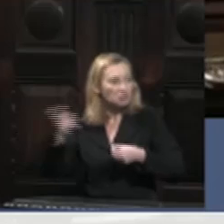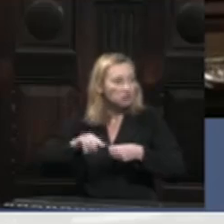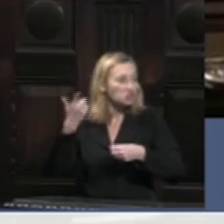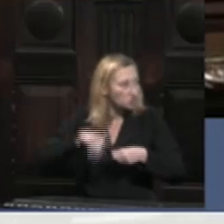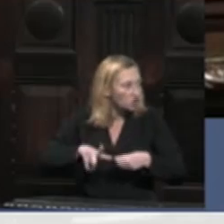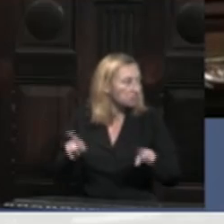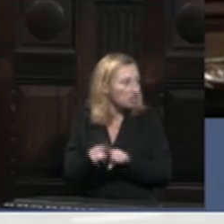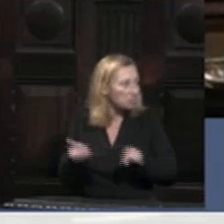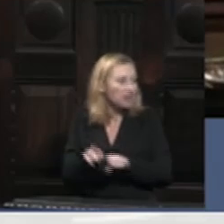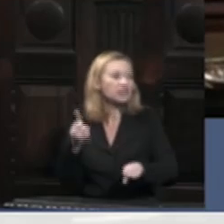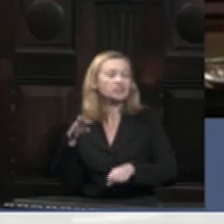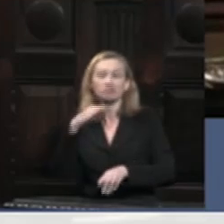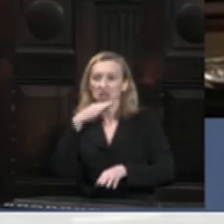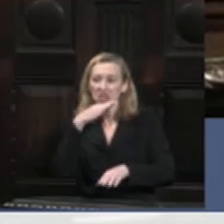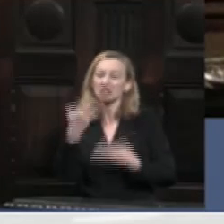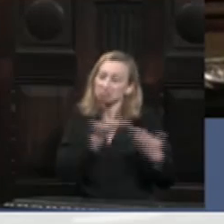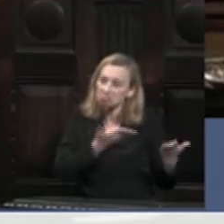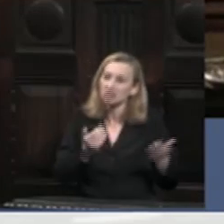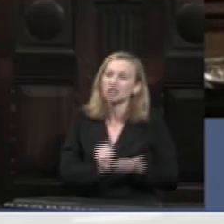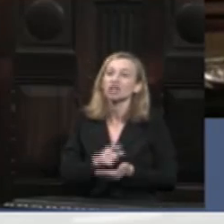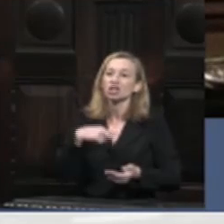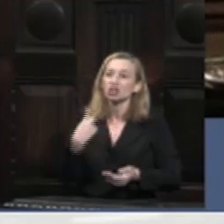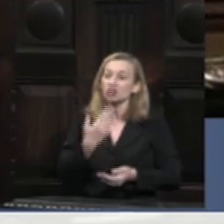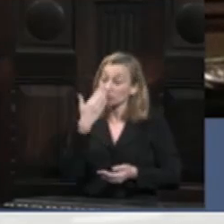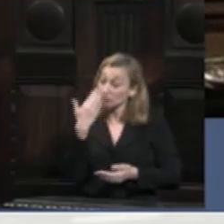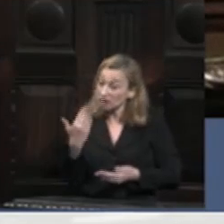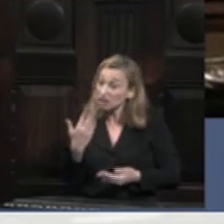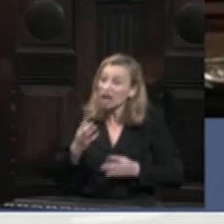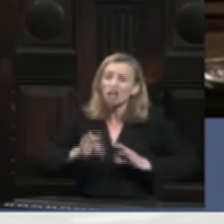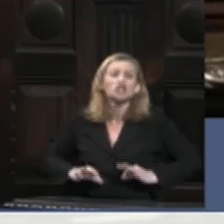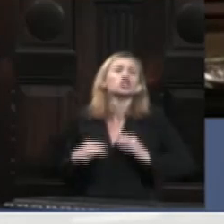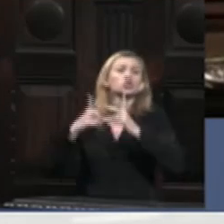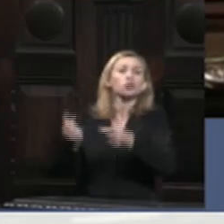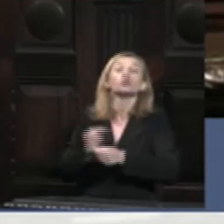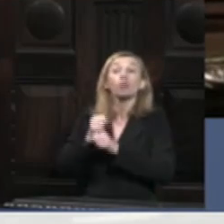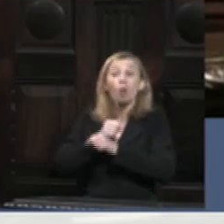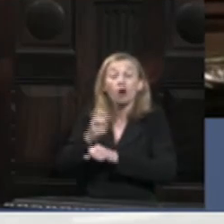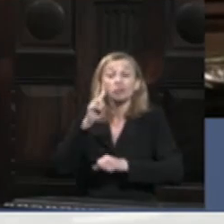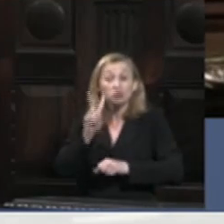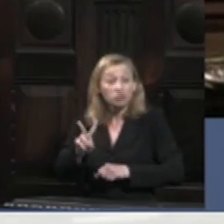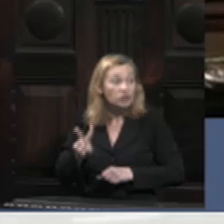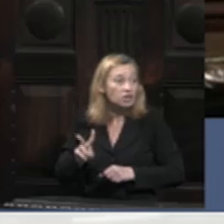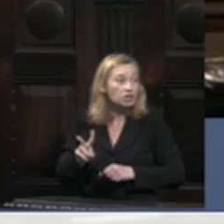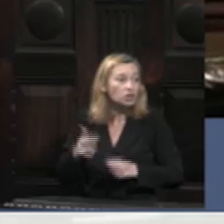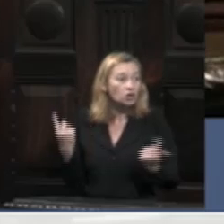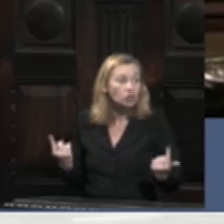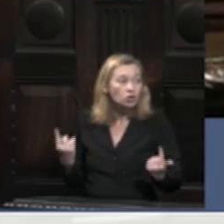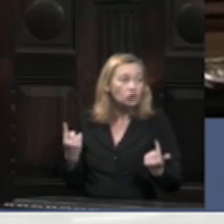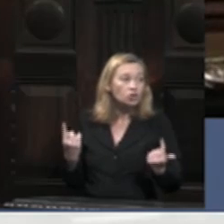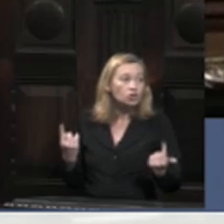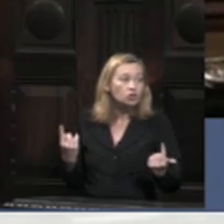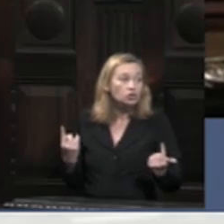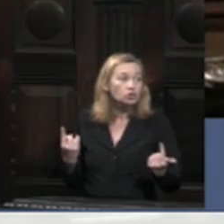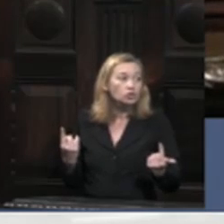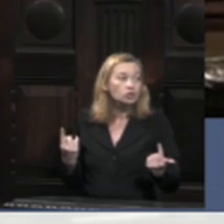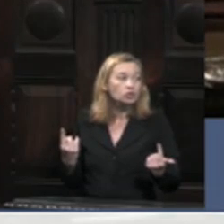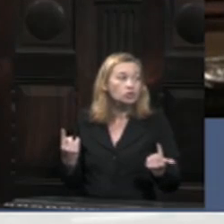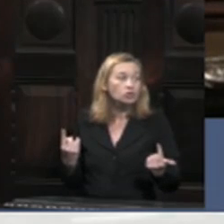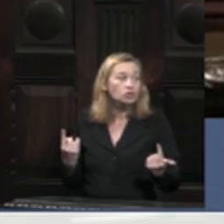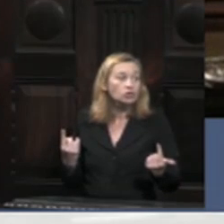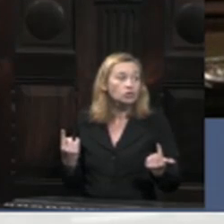atrair recursos federais, ao mesmo tempo tendo um governo federal sensível a essa necessidade, é muito importante para a superação da